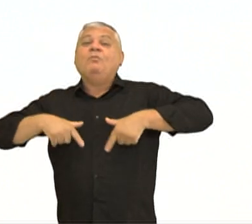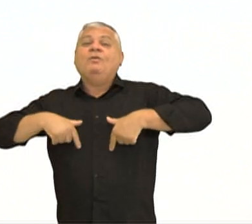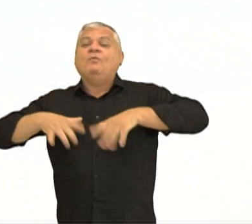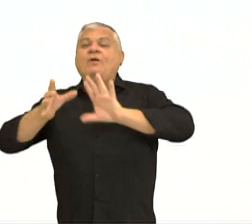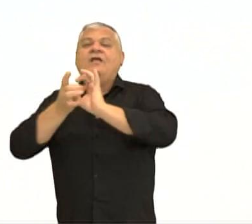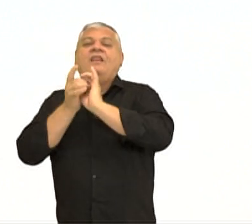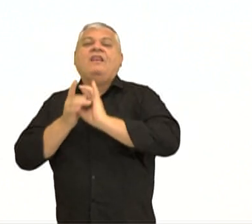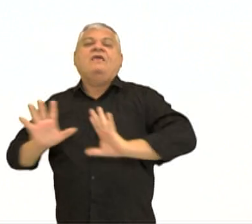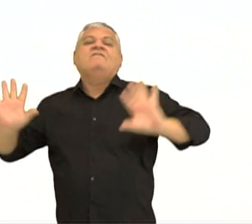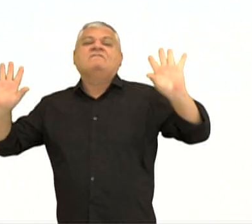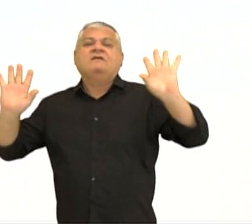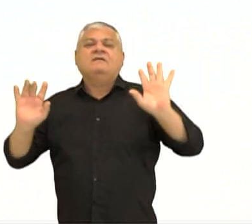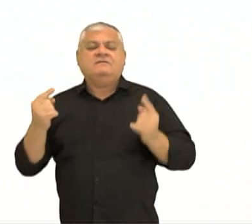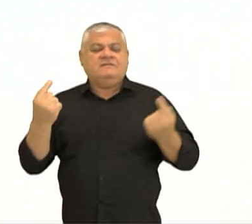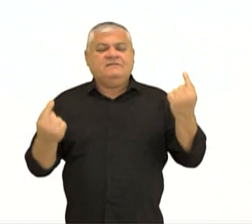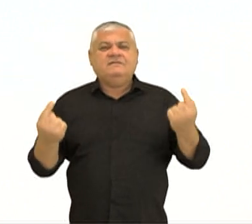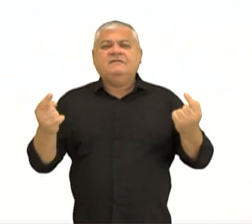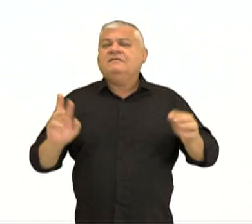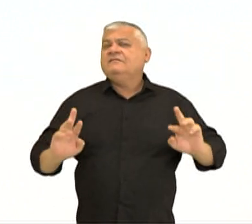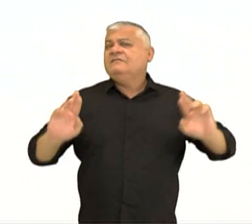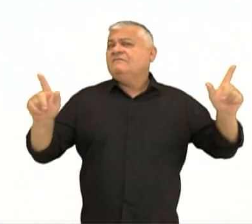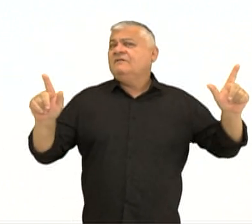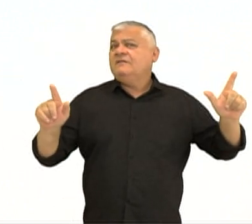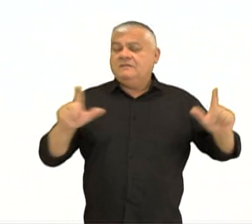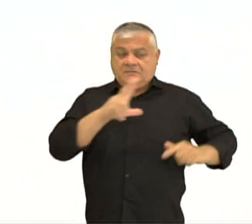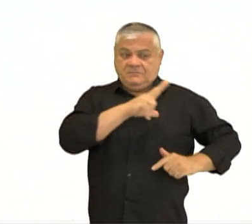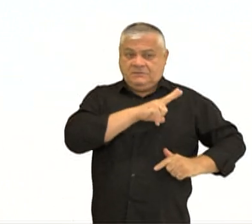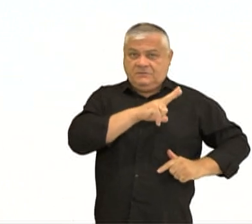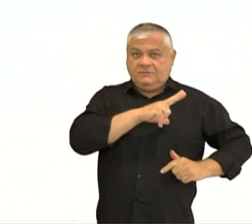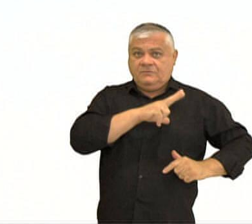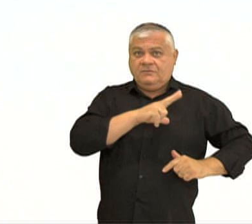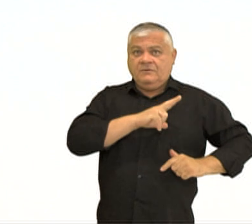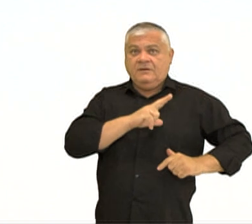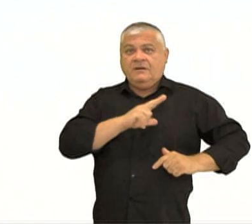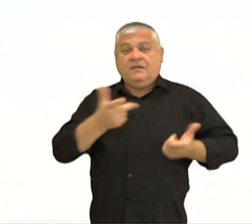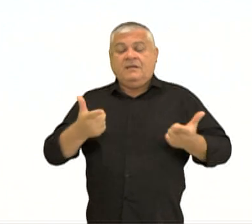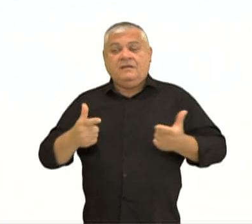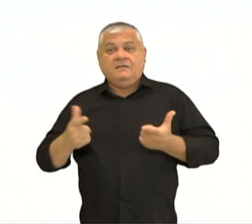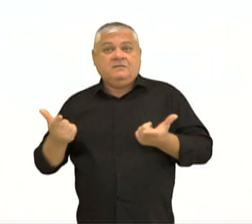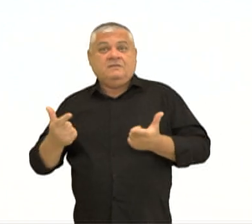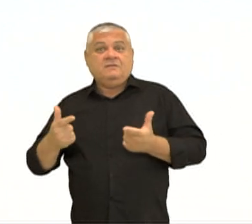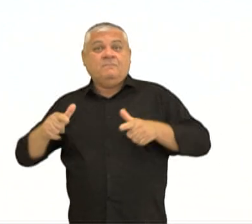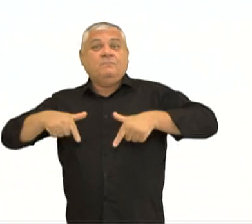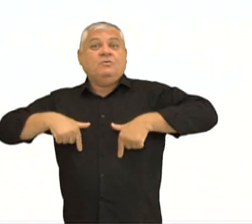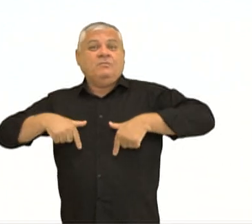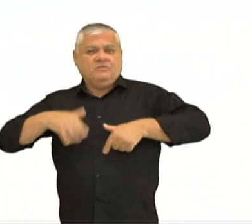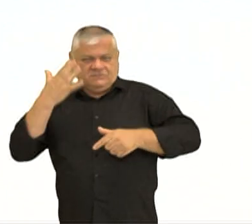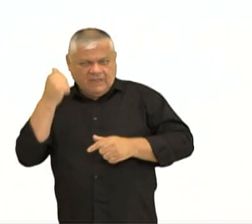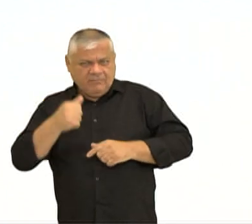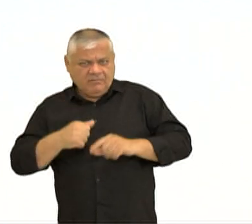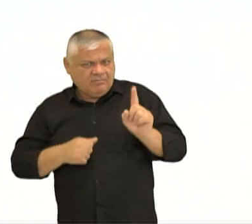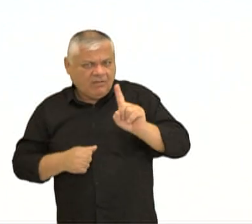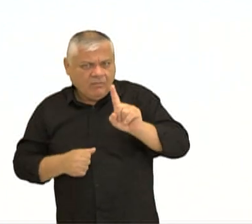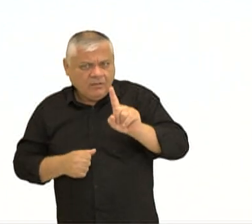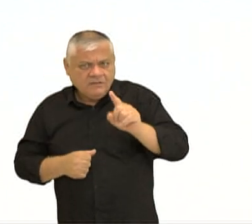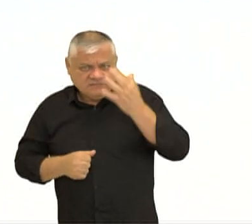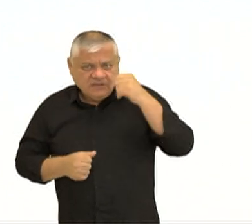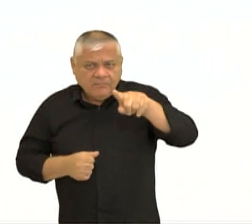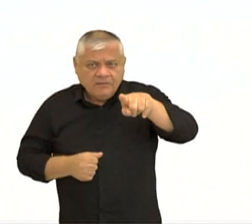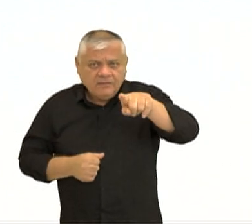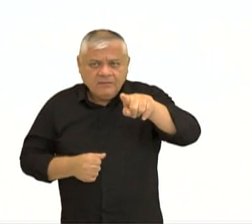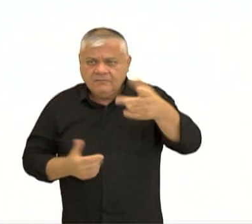público, Então, qual a diferença de um espaço público e privado? Você sabe? Não? Você